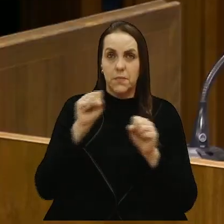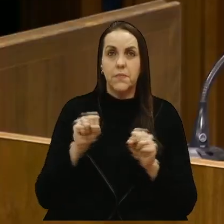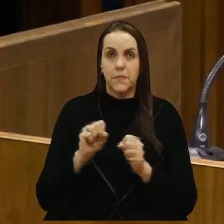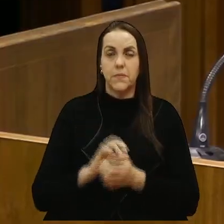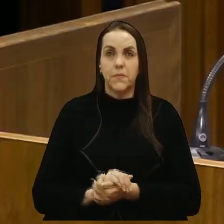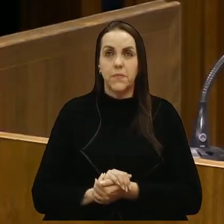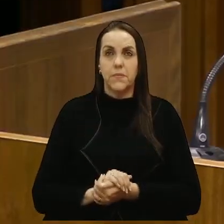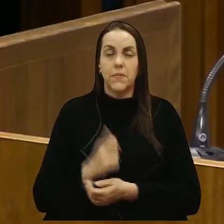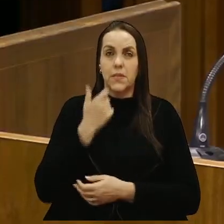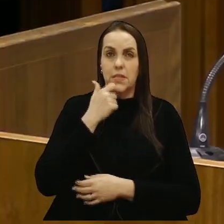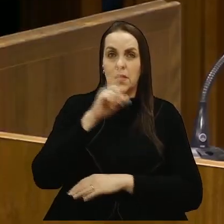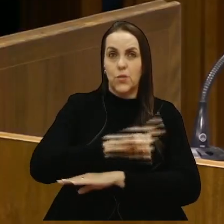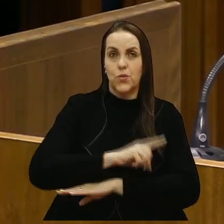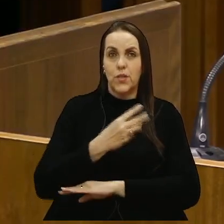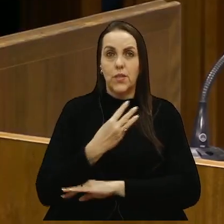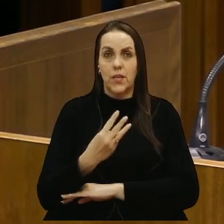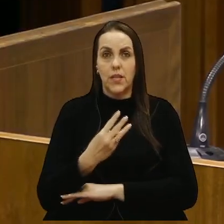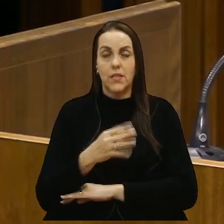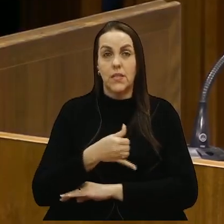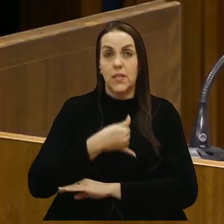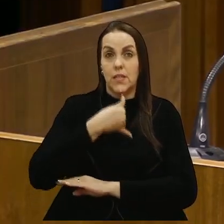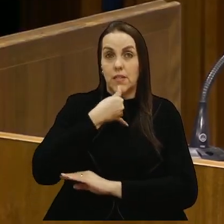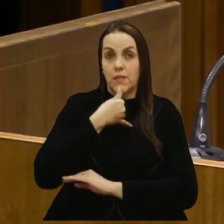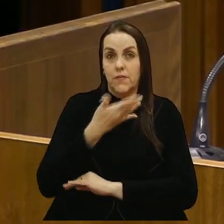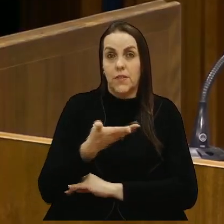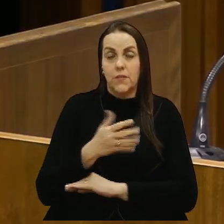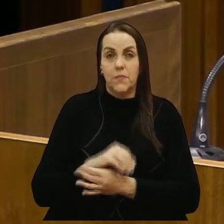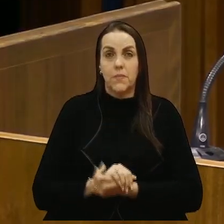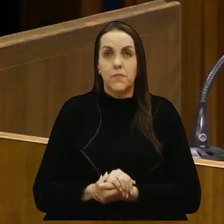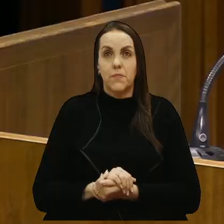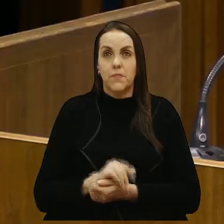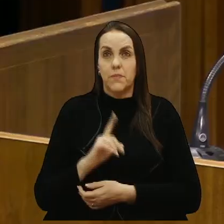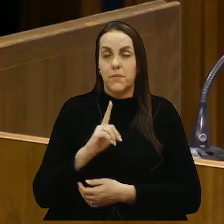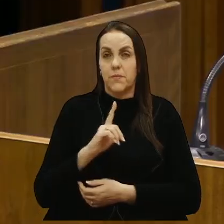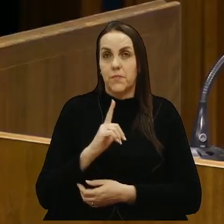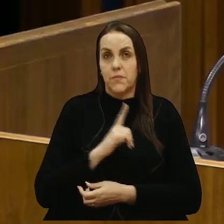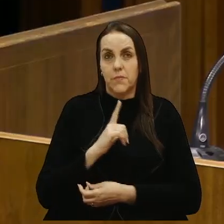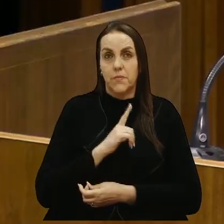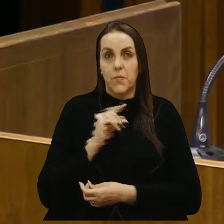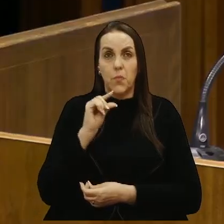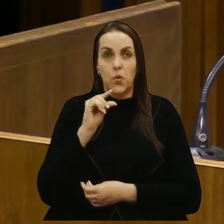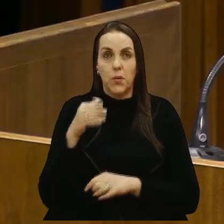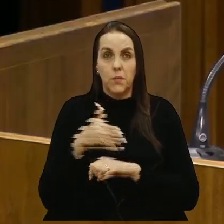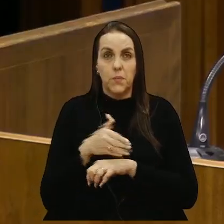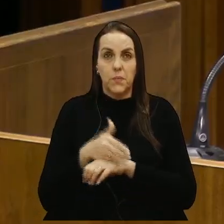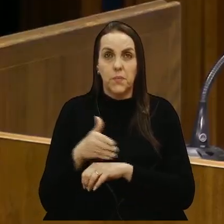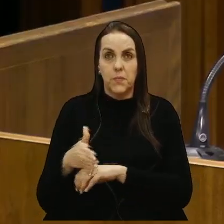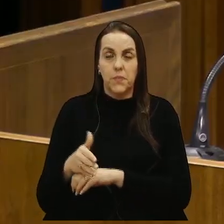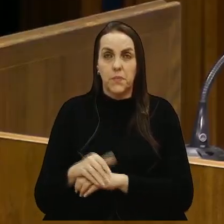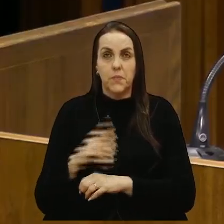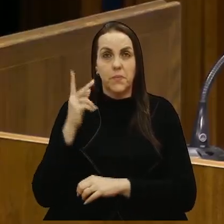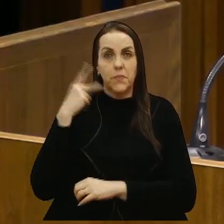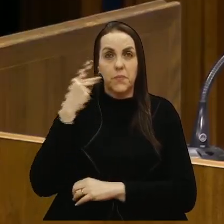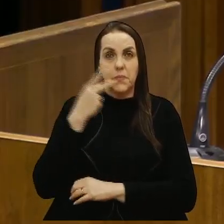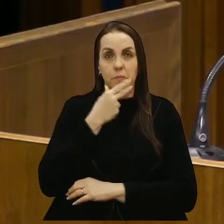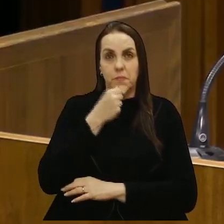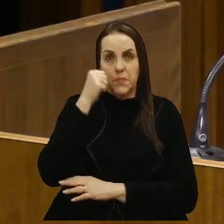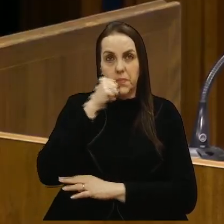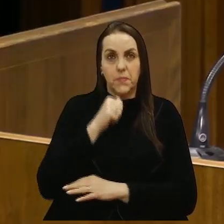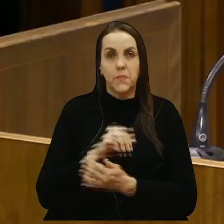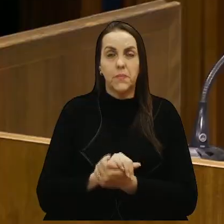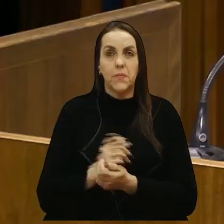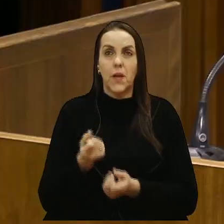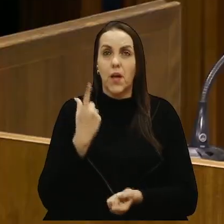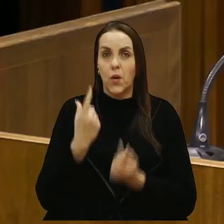sexta dia 3, e infelizmente nós tivemos pouquíssimas participação de vereadores, né? Teve